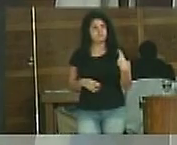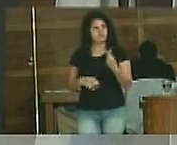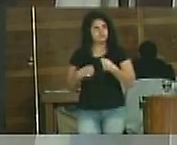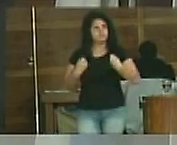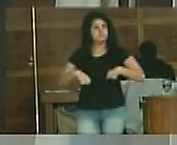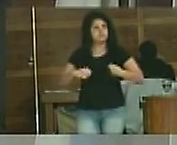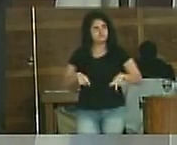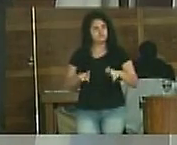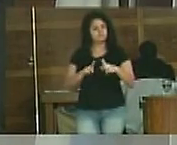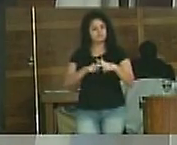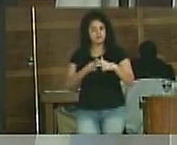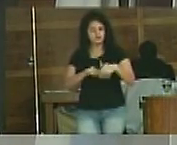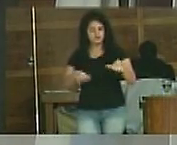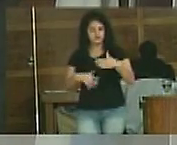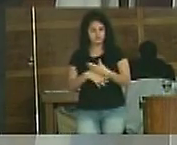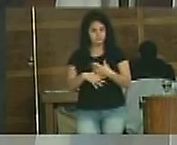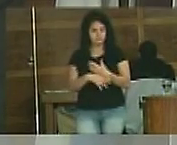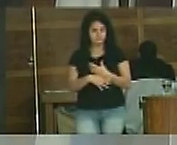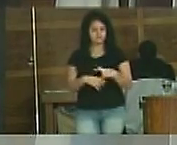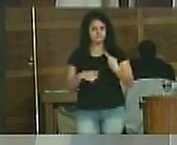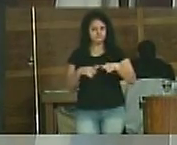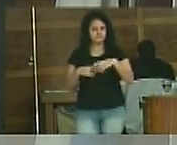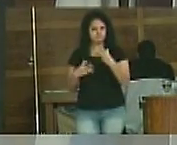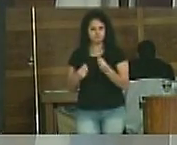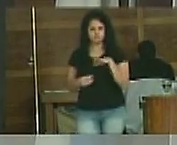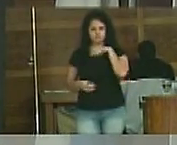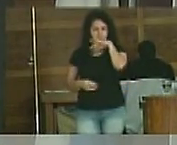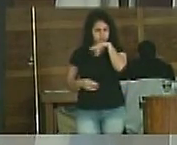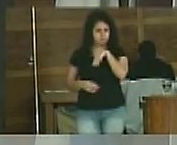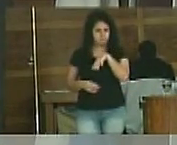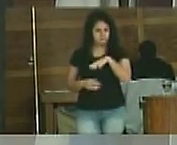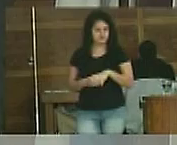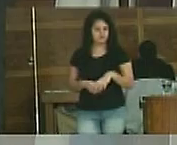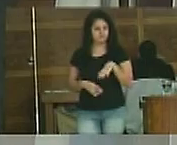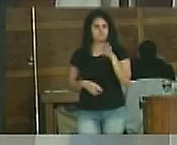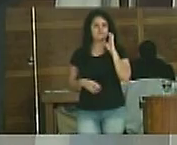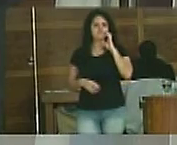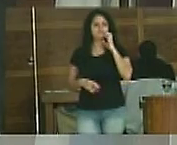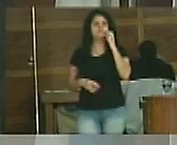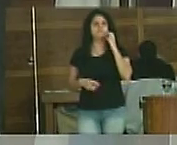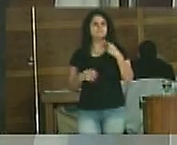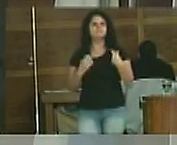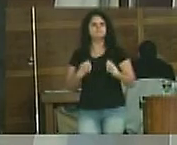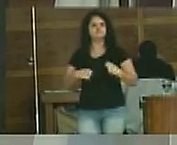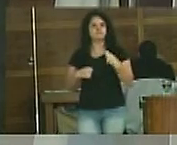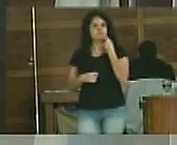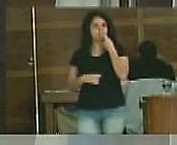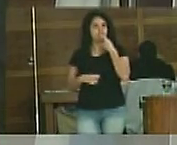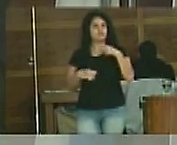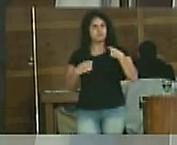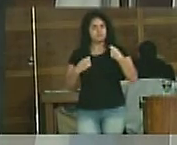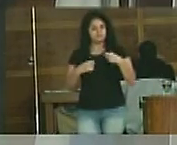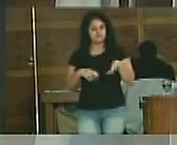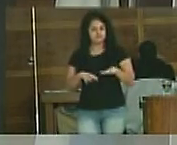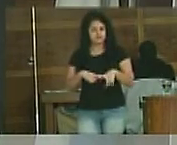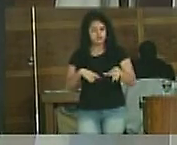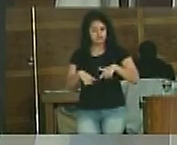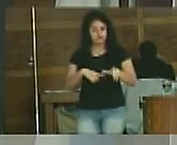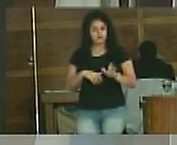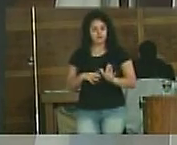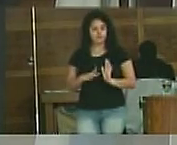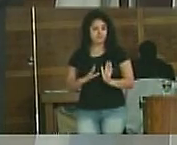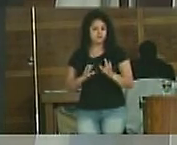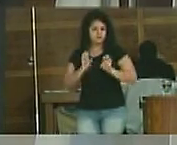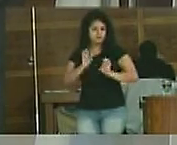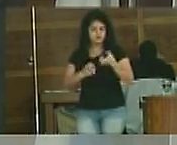que dar jeito na nossa cidade está muito ruim. O Carindé também falou do emprego, temos que buscar emprego, mas nem empresa quer vir para